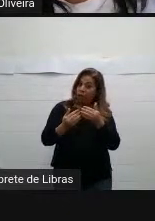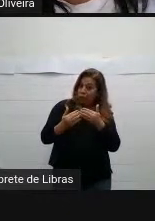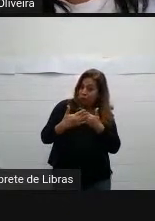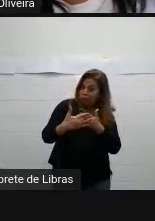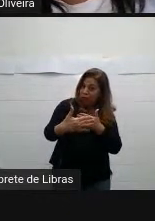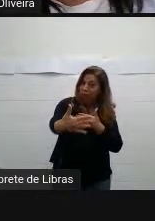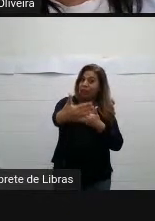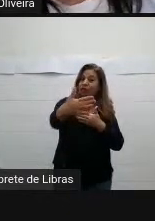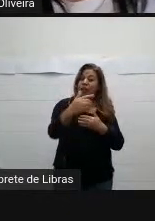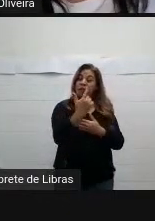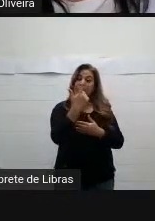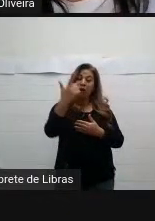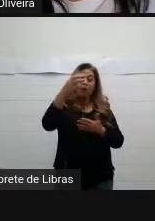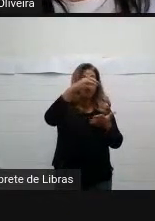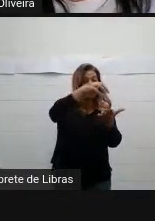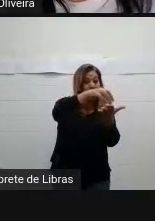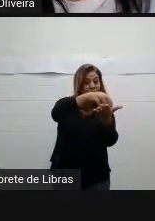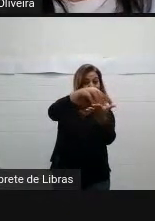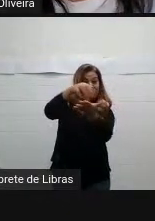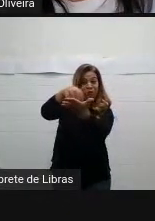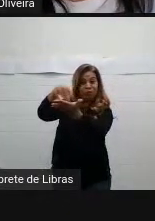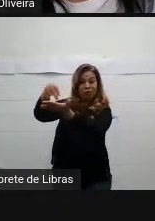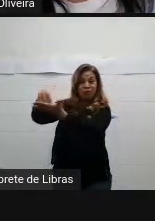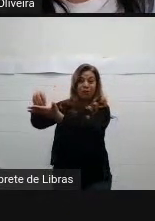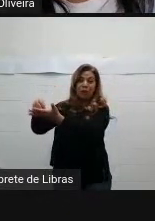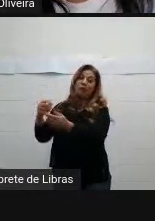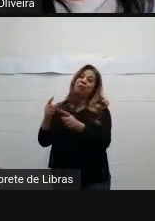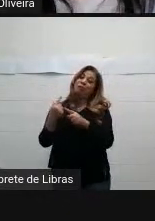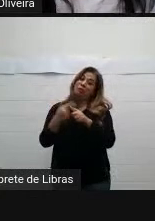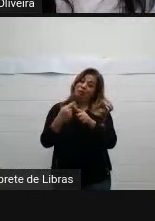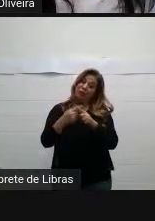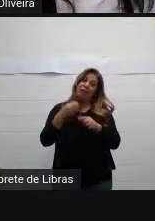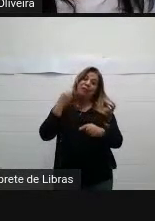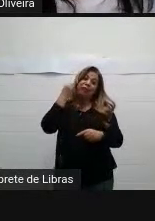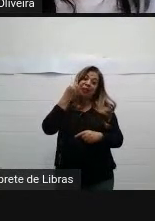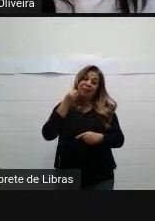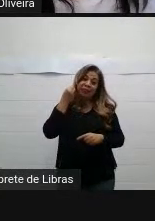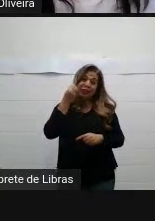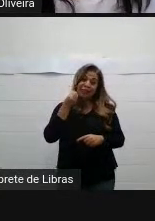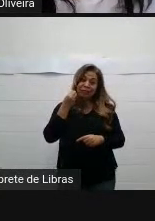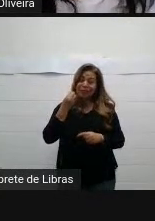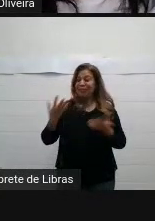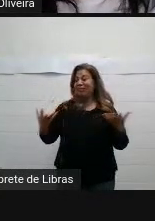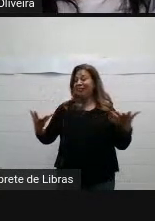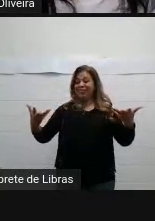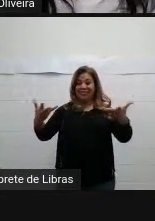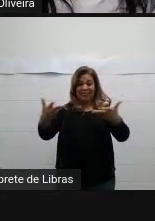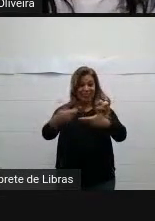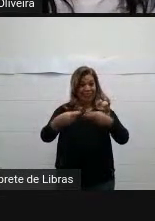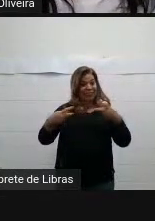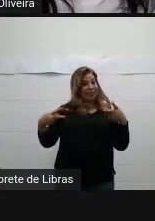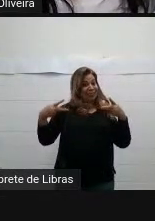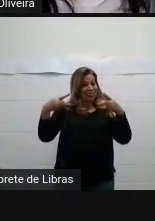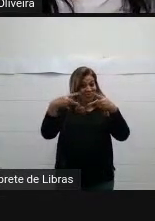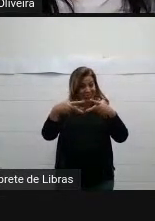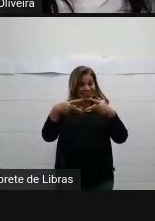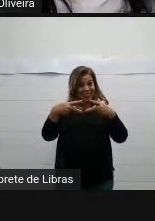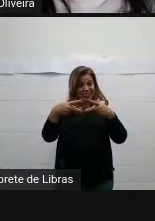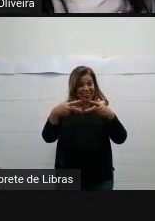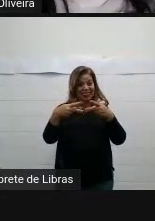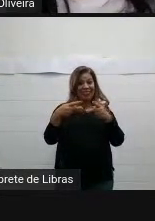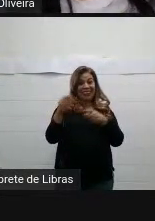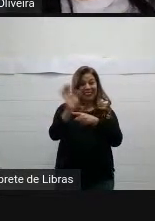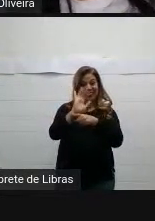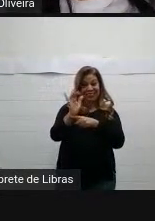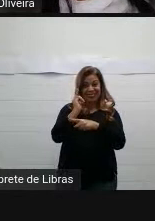para outros campi, porque foi uma experiência realmente... incrível. O link do